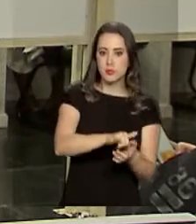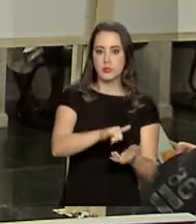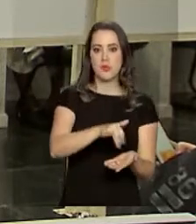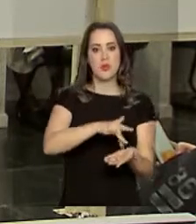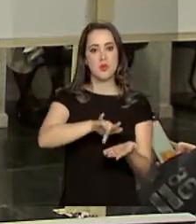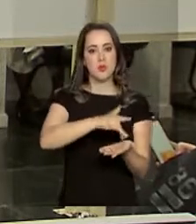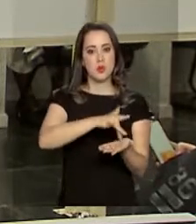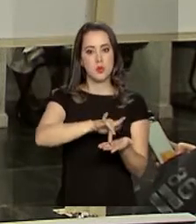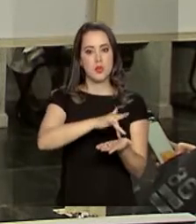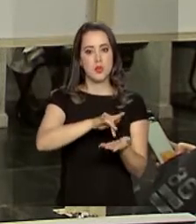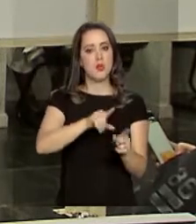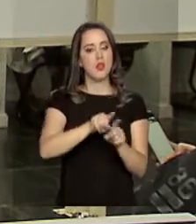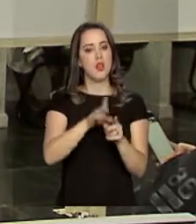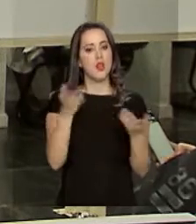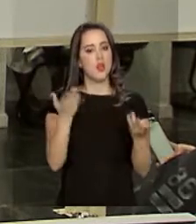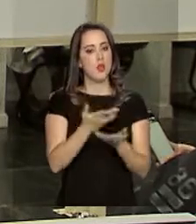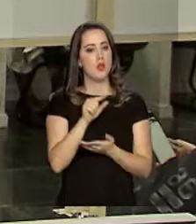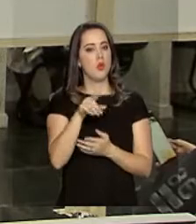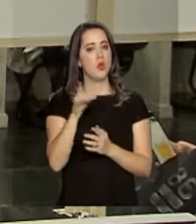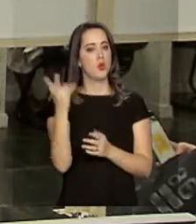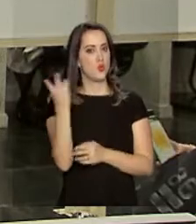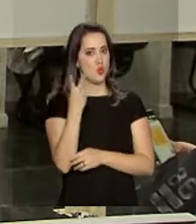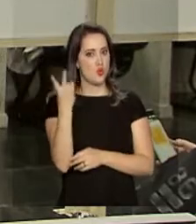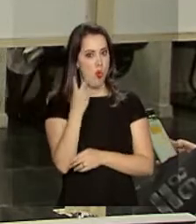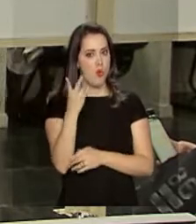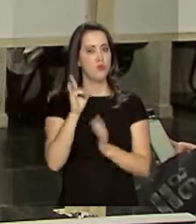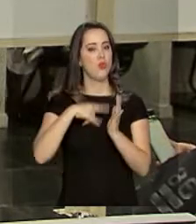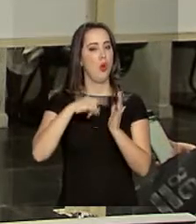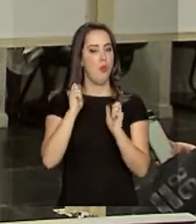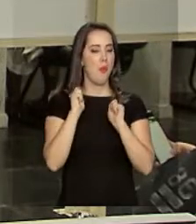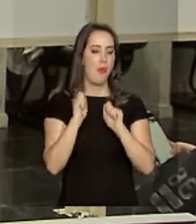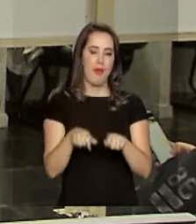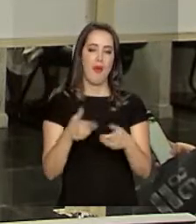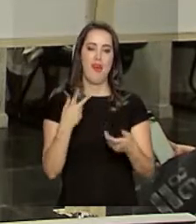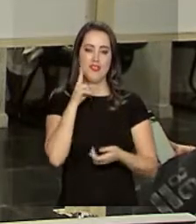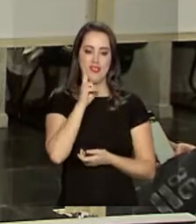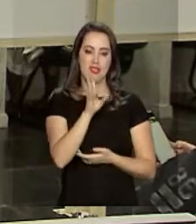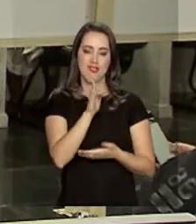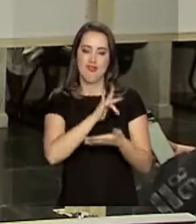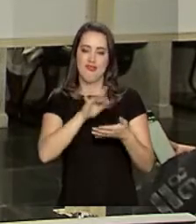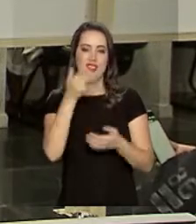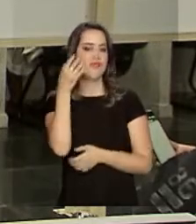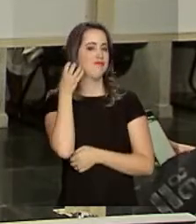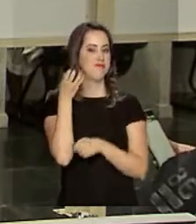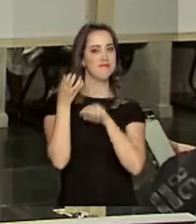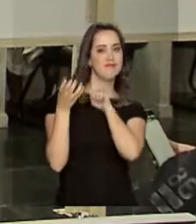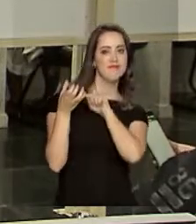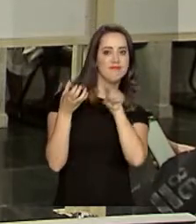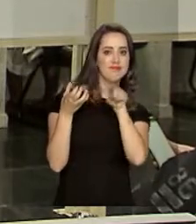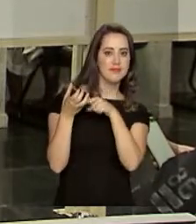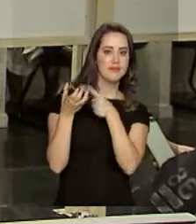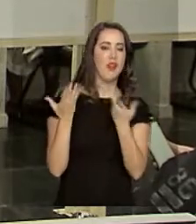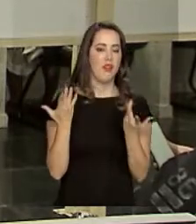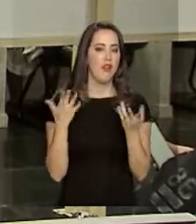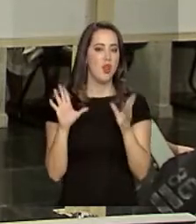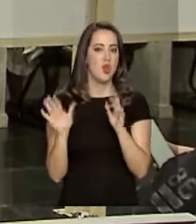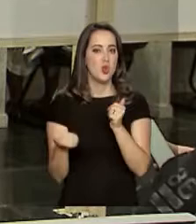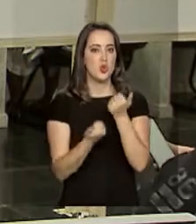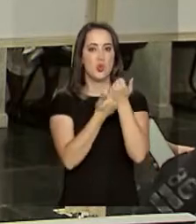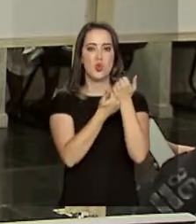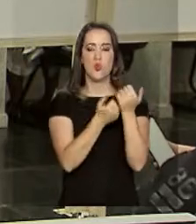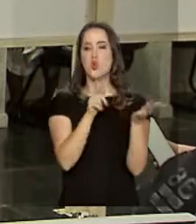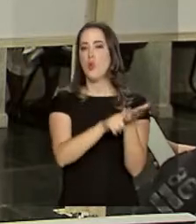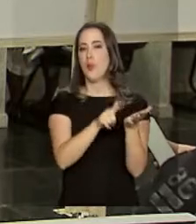tanto a carteira de motorista como o documento do veículo poderão estar aqui no seu celular substituindo os